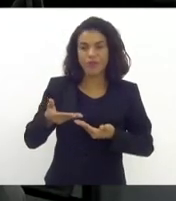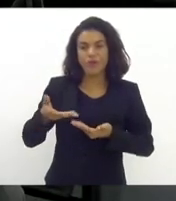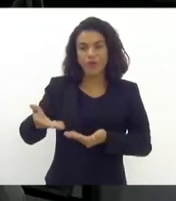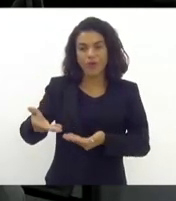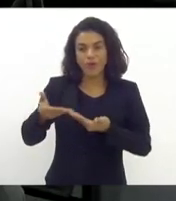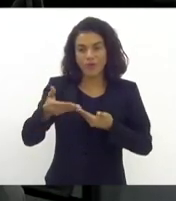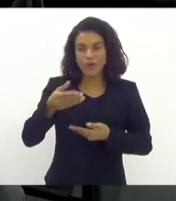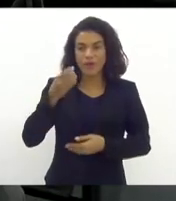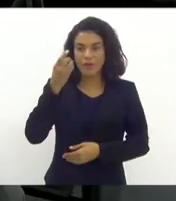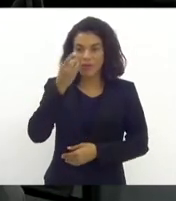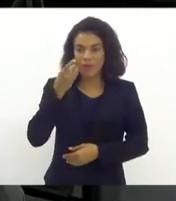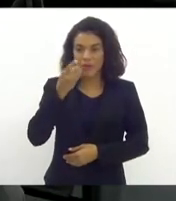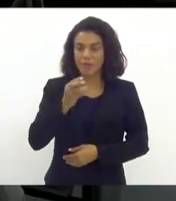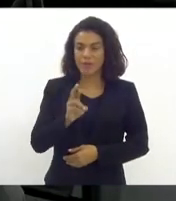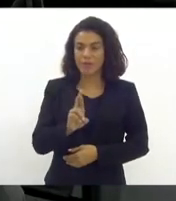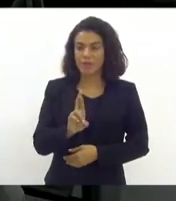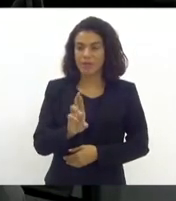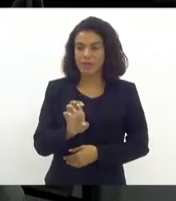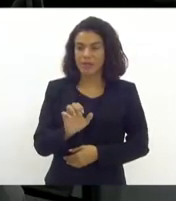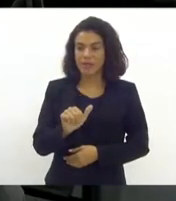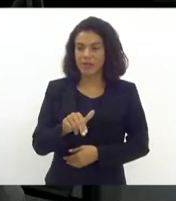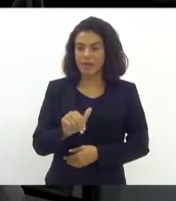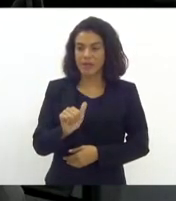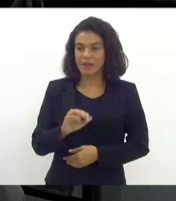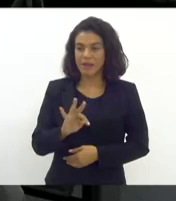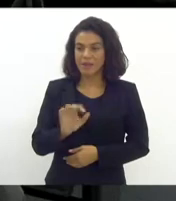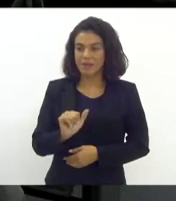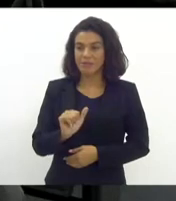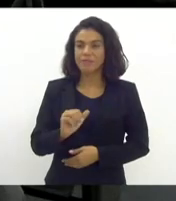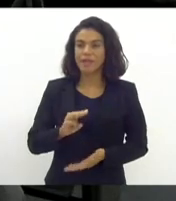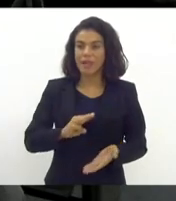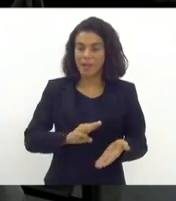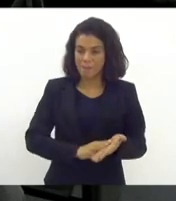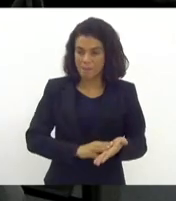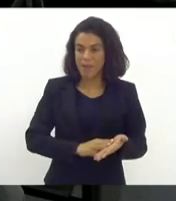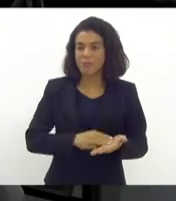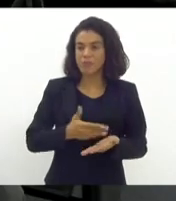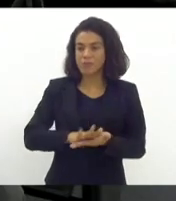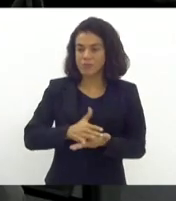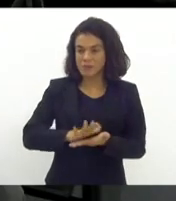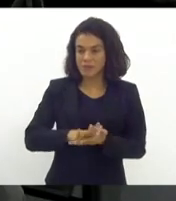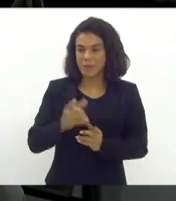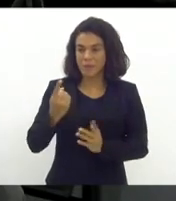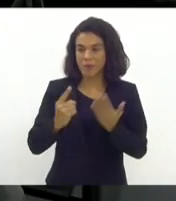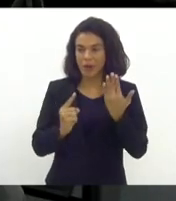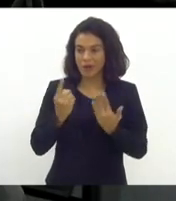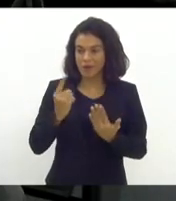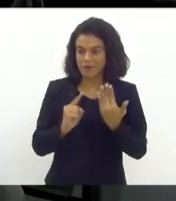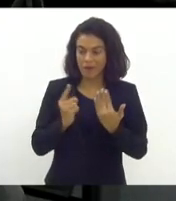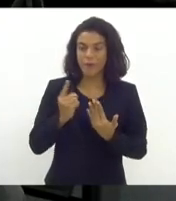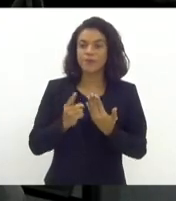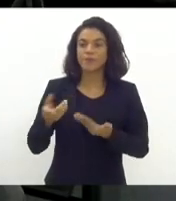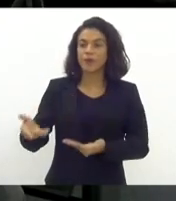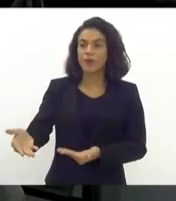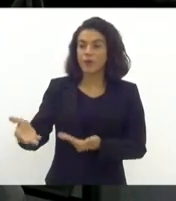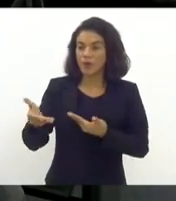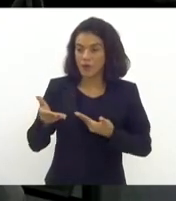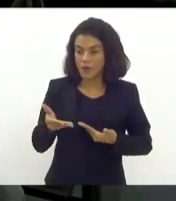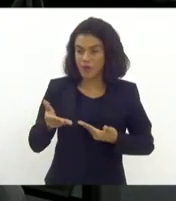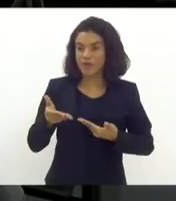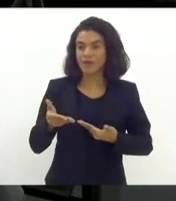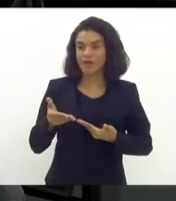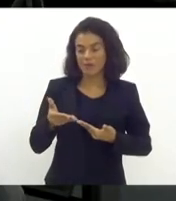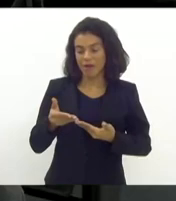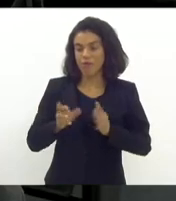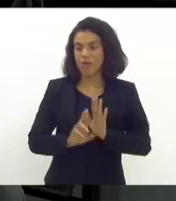convidar os deputados a Renata Souza que é membro também da frente do Samba do carnaval queremos convidar o